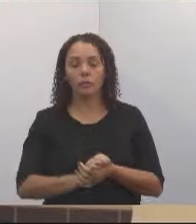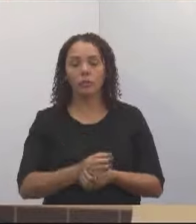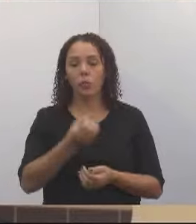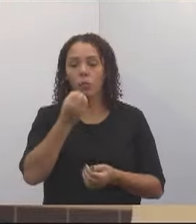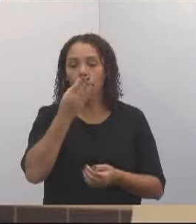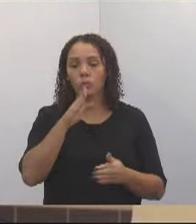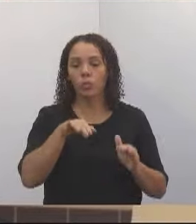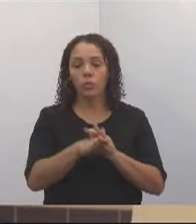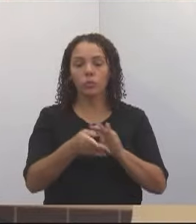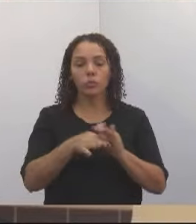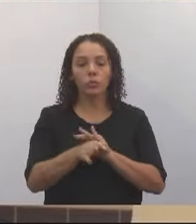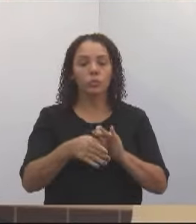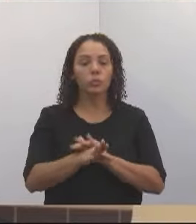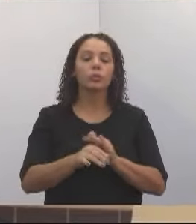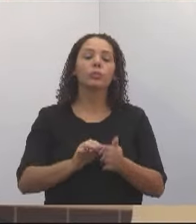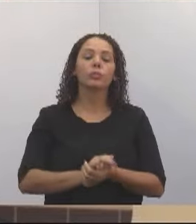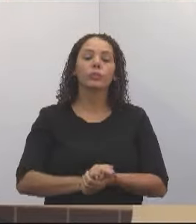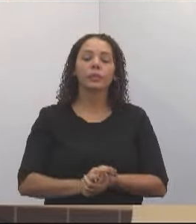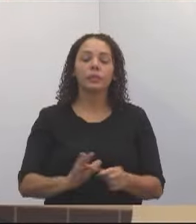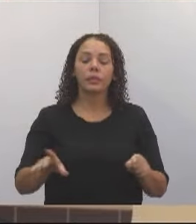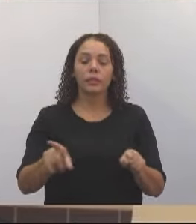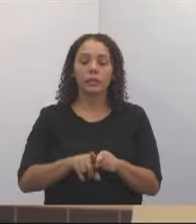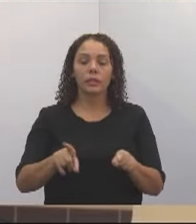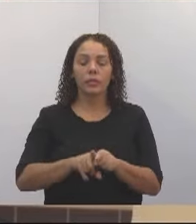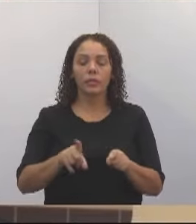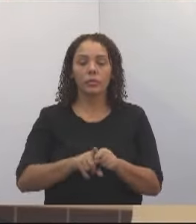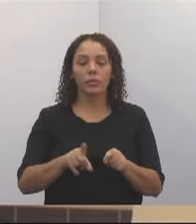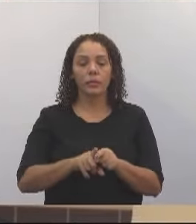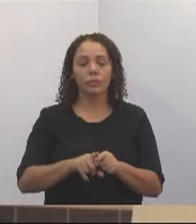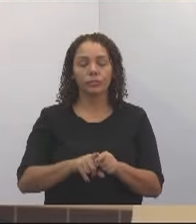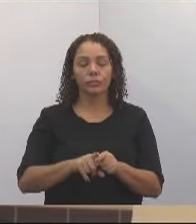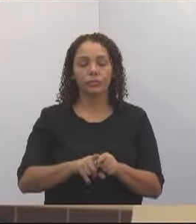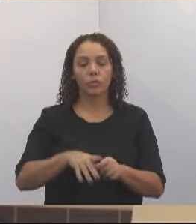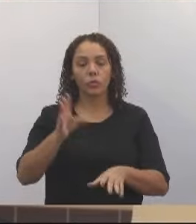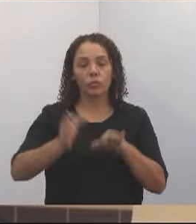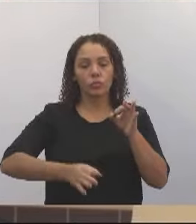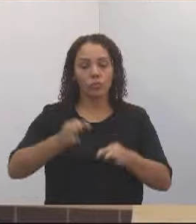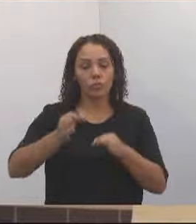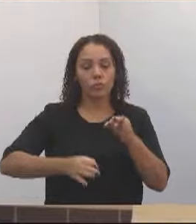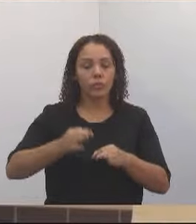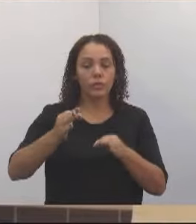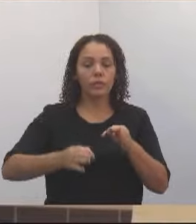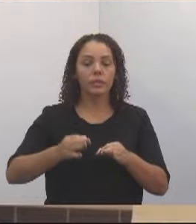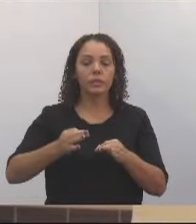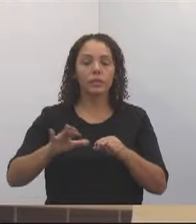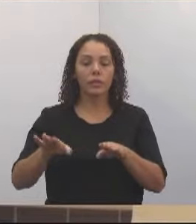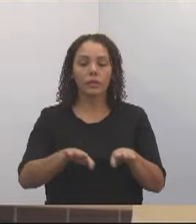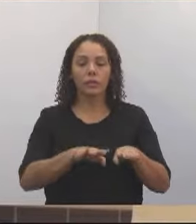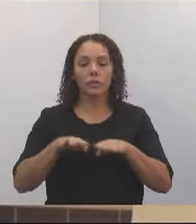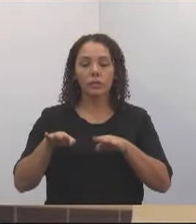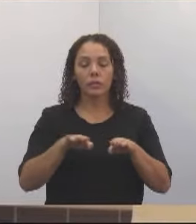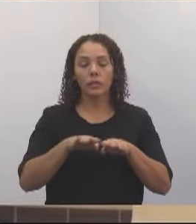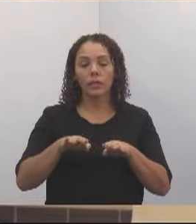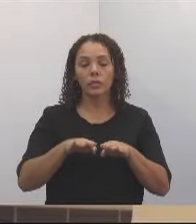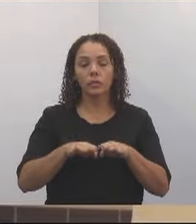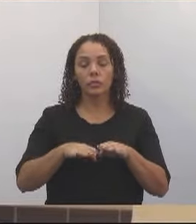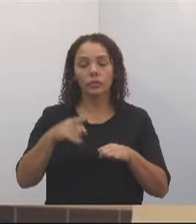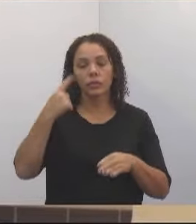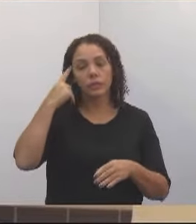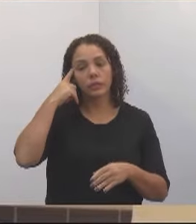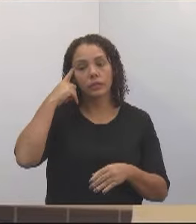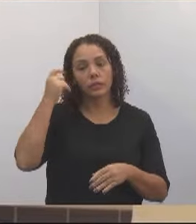boa administração e os princípios de justiça e de equidade, e a ideia